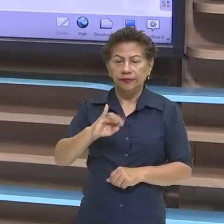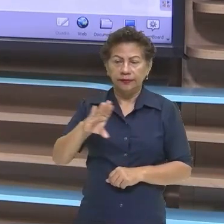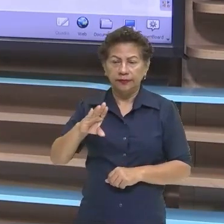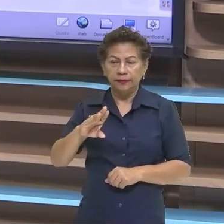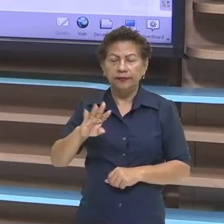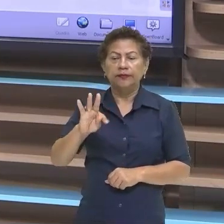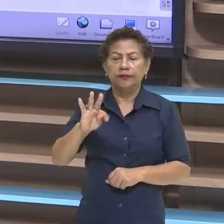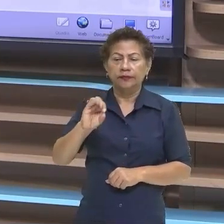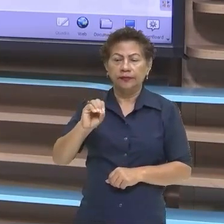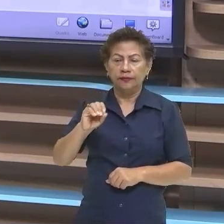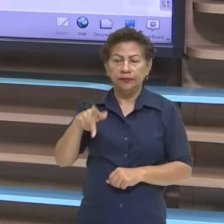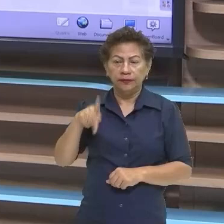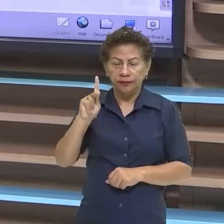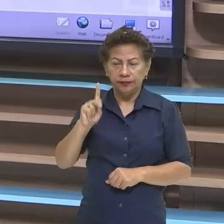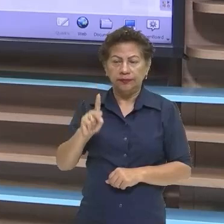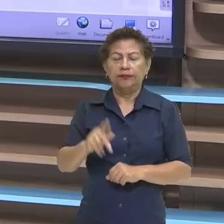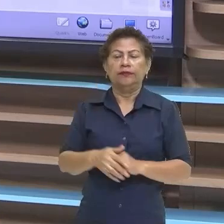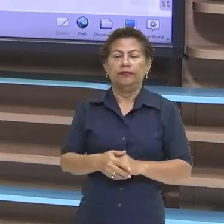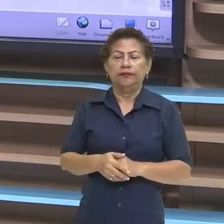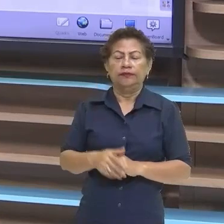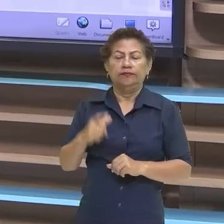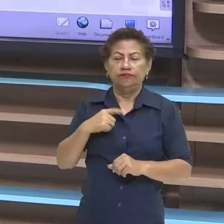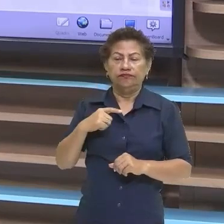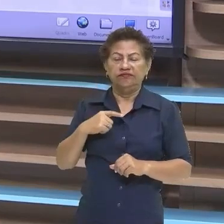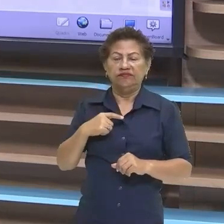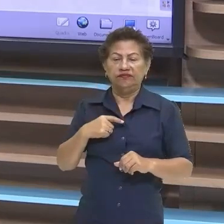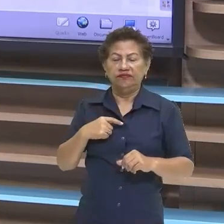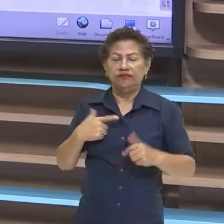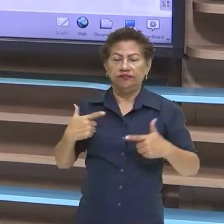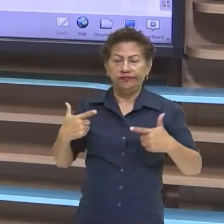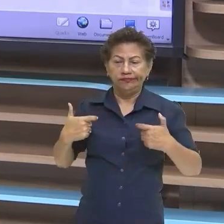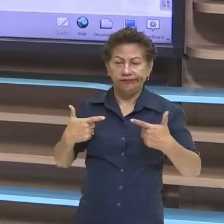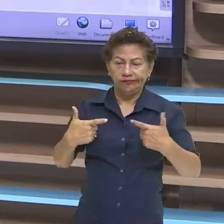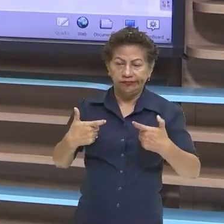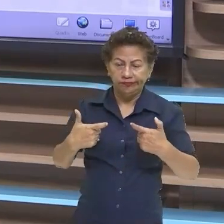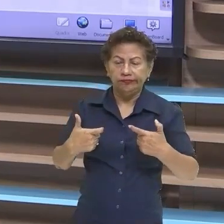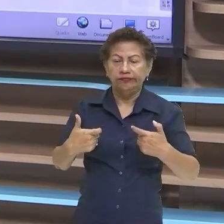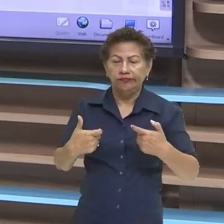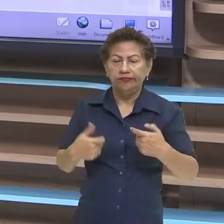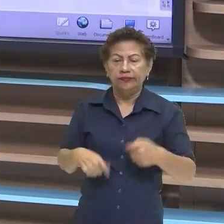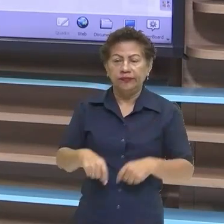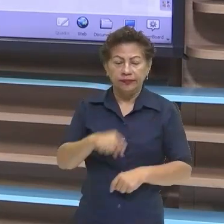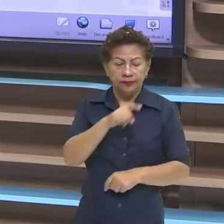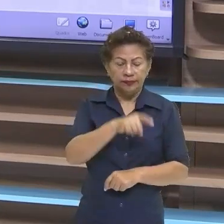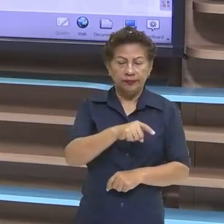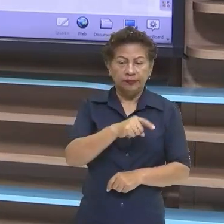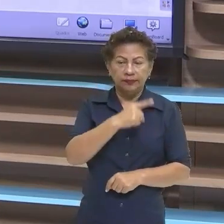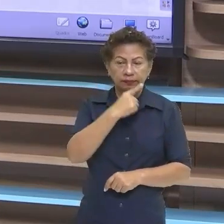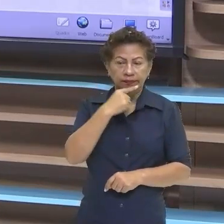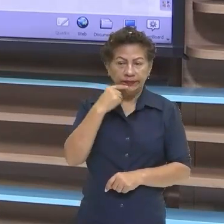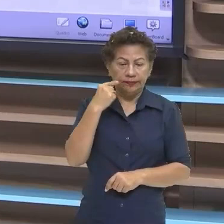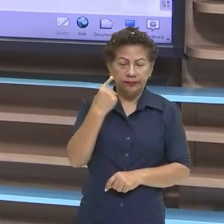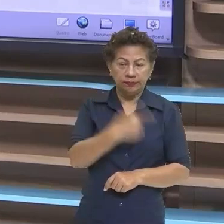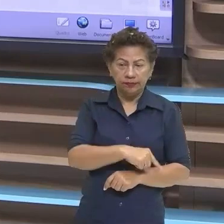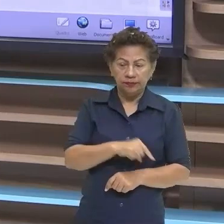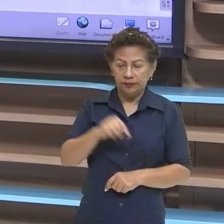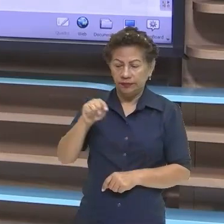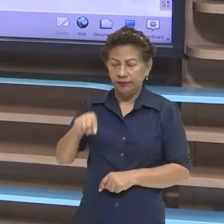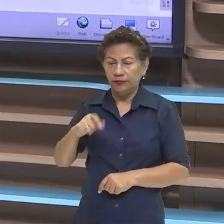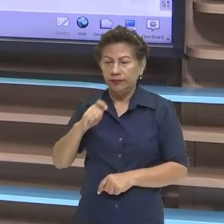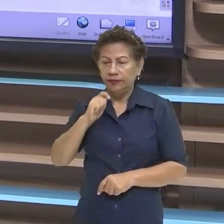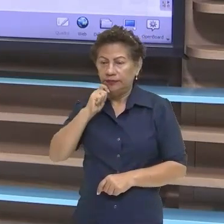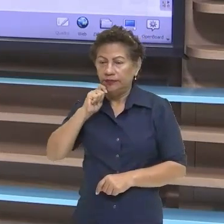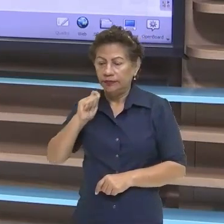social. E durante esse conflito, né, que vem ocorrendo entre a Ucrânia e ali a Rússia, os próprios soldados, né,